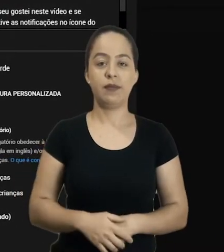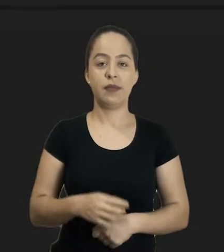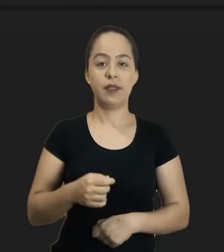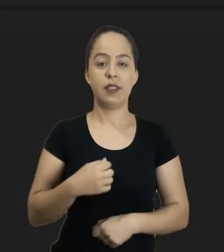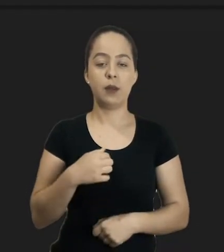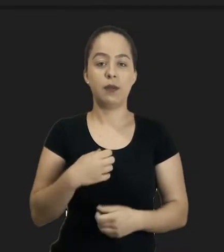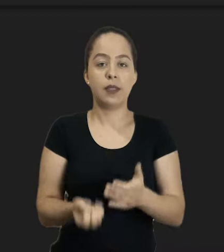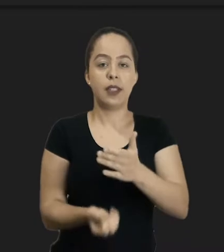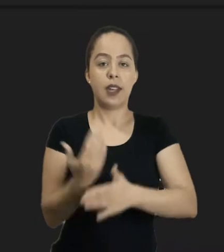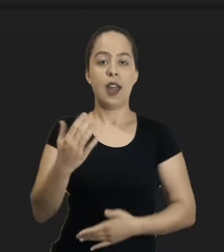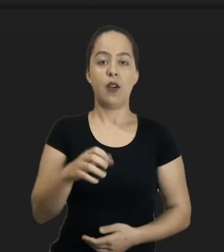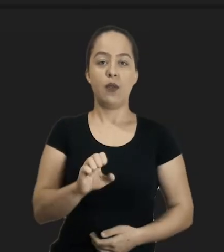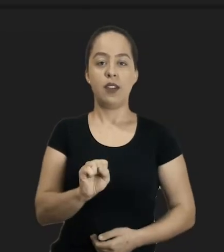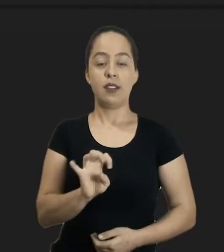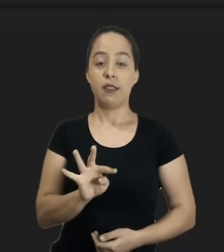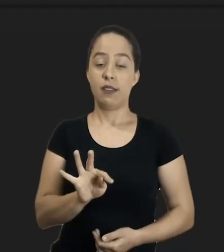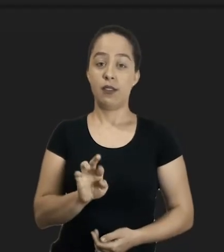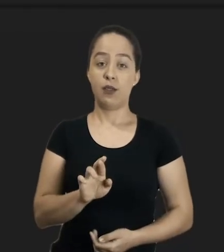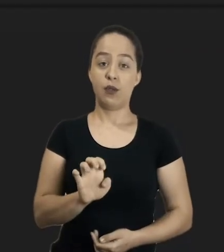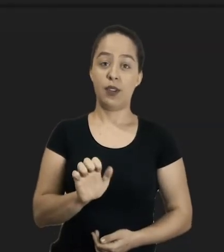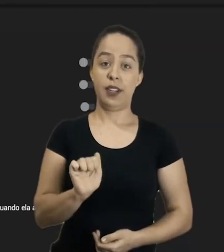E vou criar a stream.